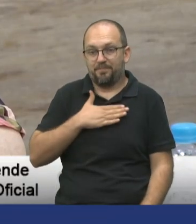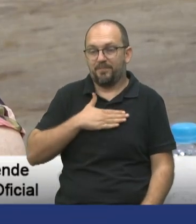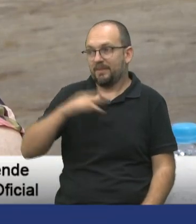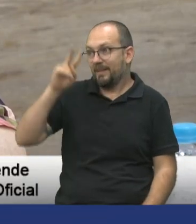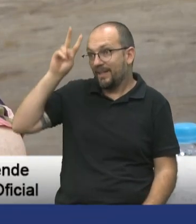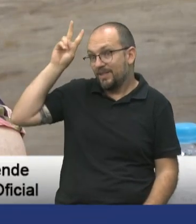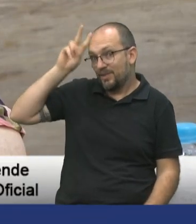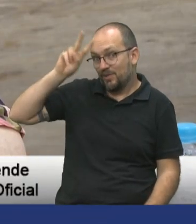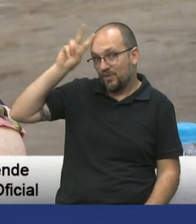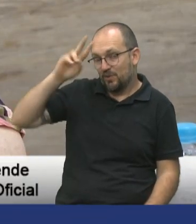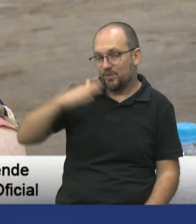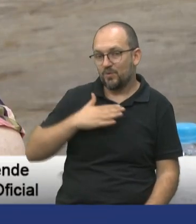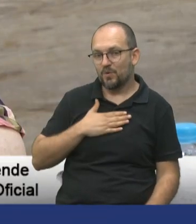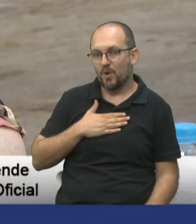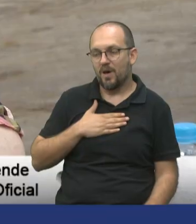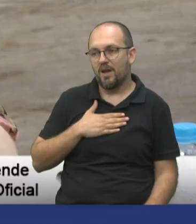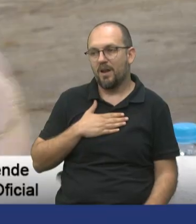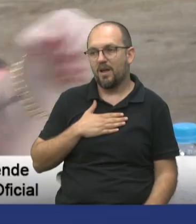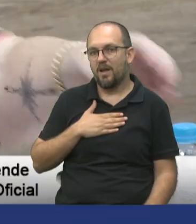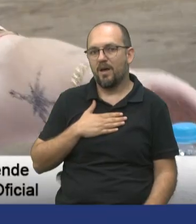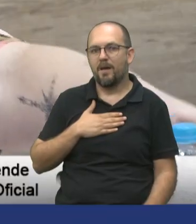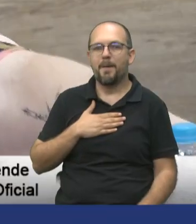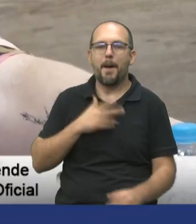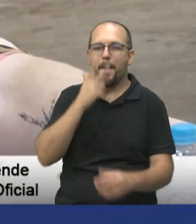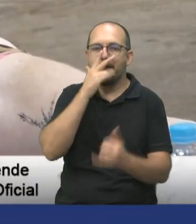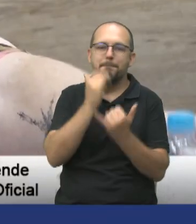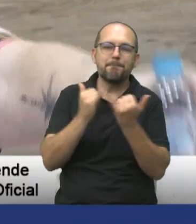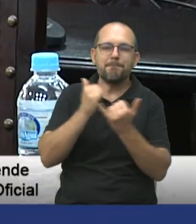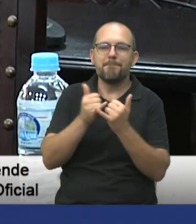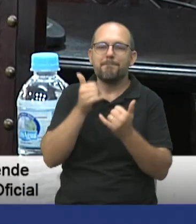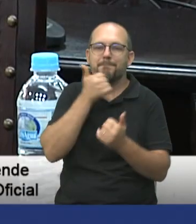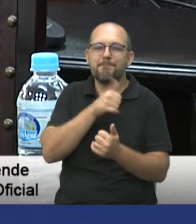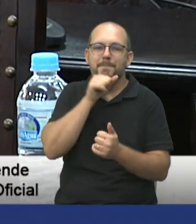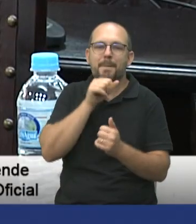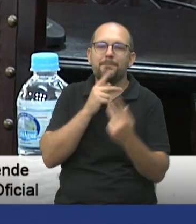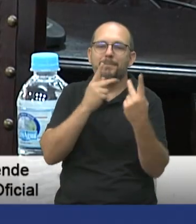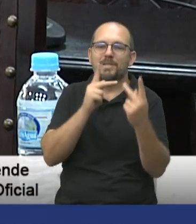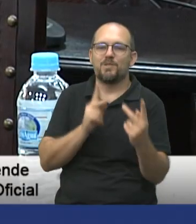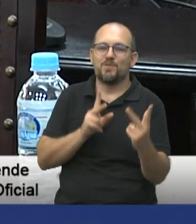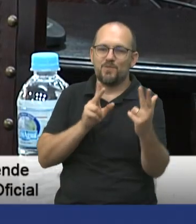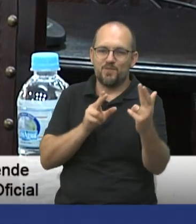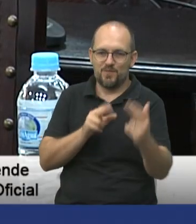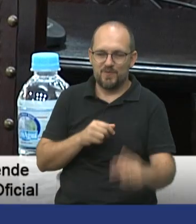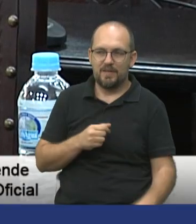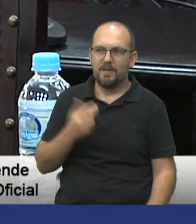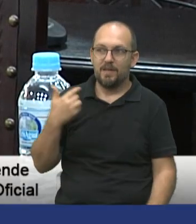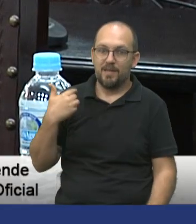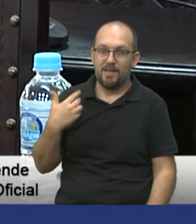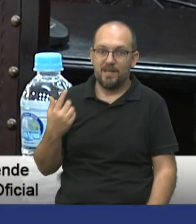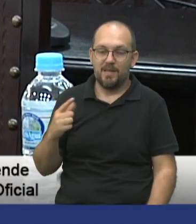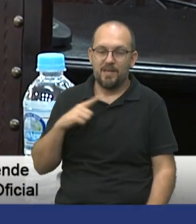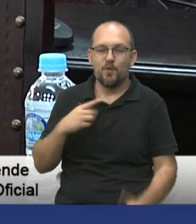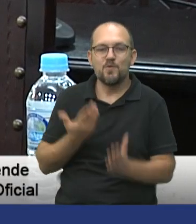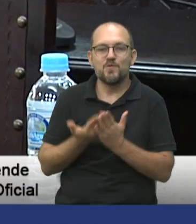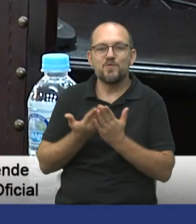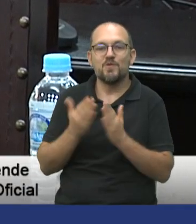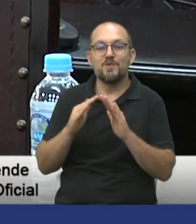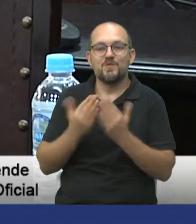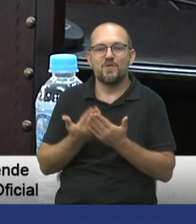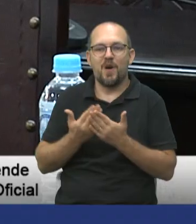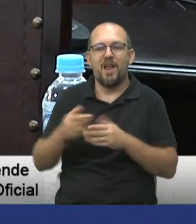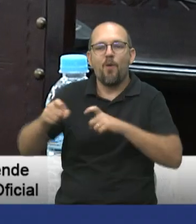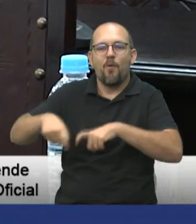tá contemporânea com a da tua mãe. Eu estudei 4 anos em escola rural. A gente morava no